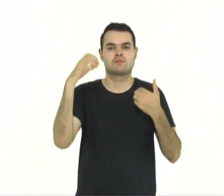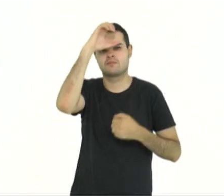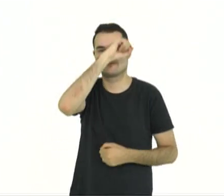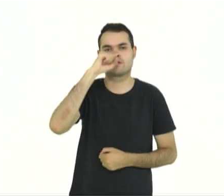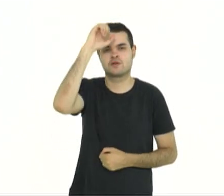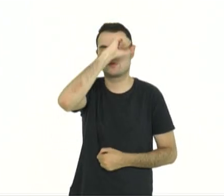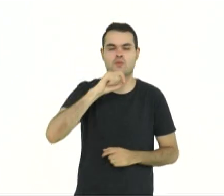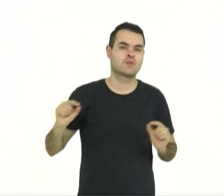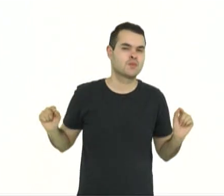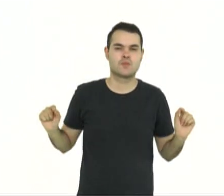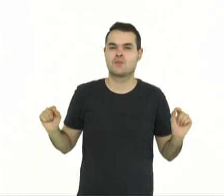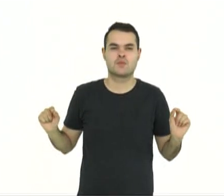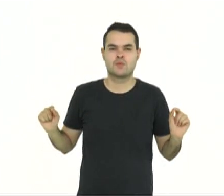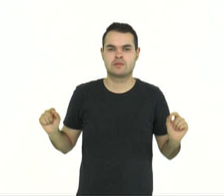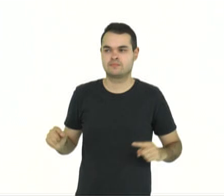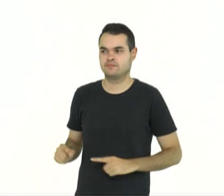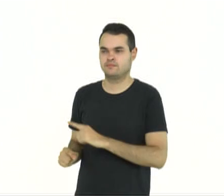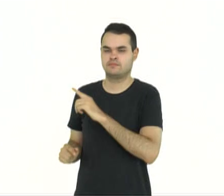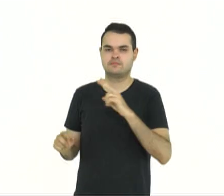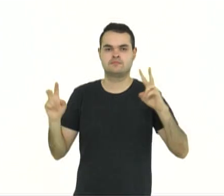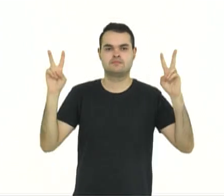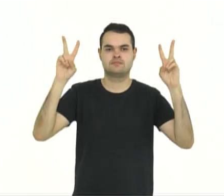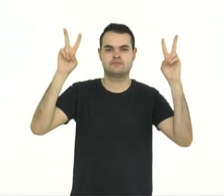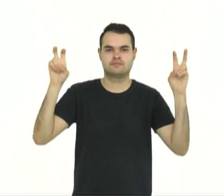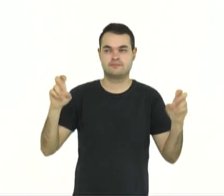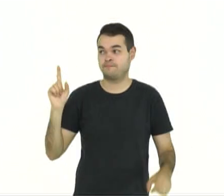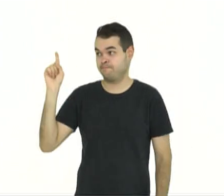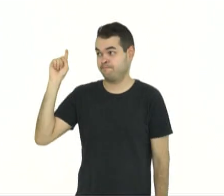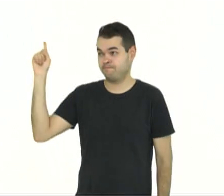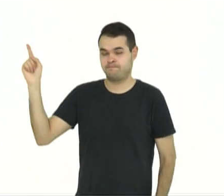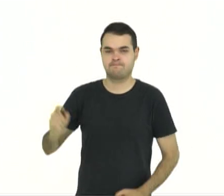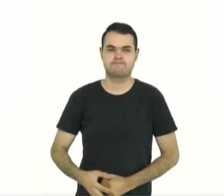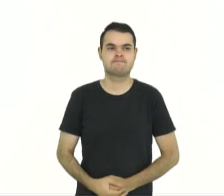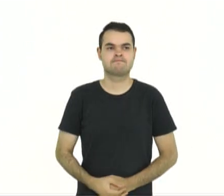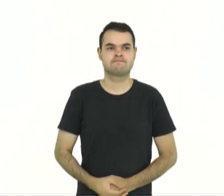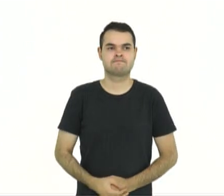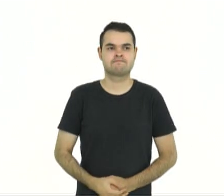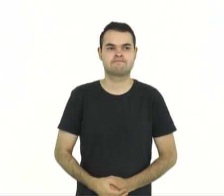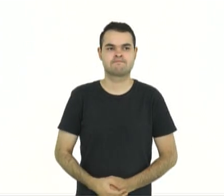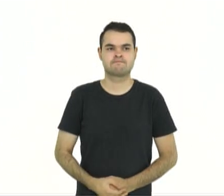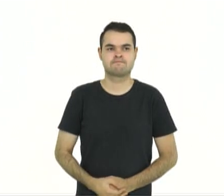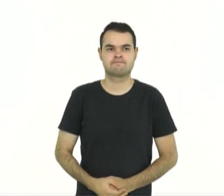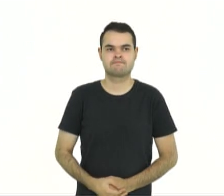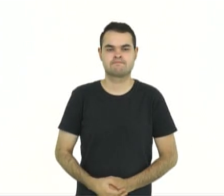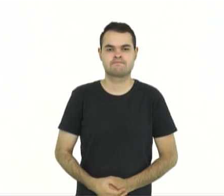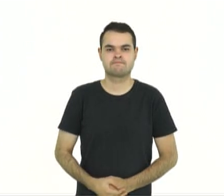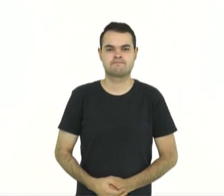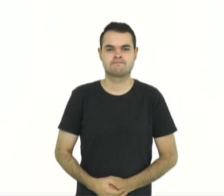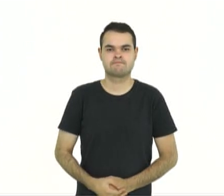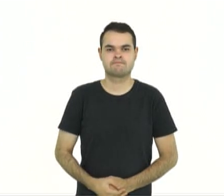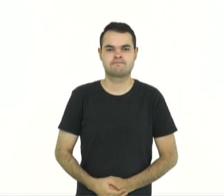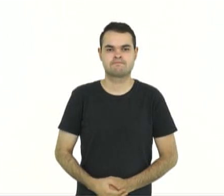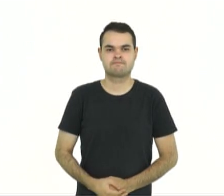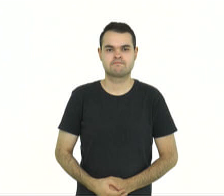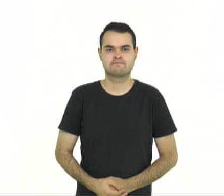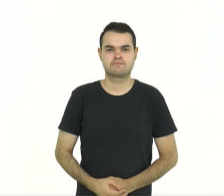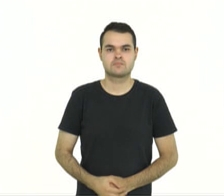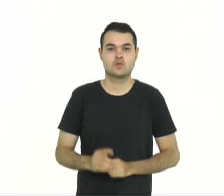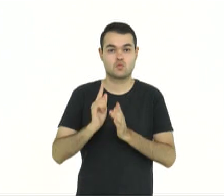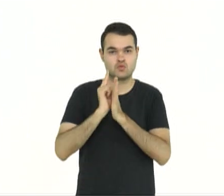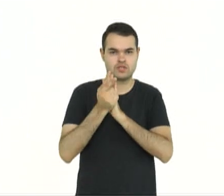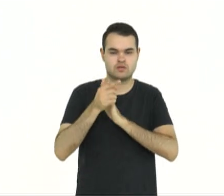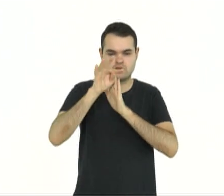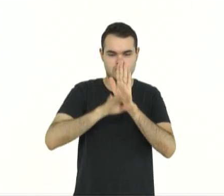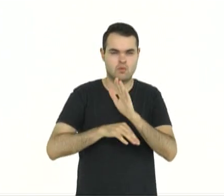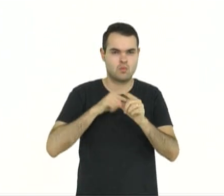aprender o quê? Bien, o título da classe de hoje é: Já sabes que carreira seguir? O gênero textual